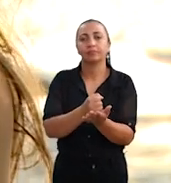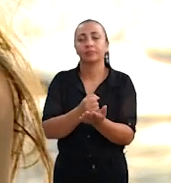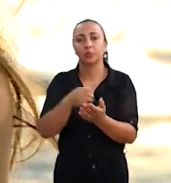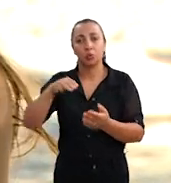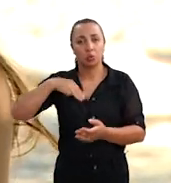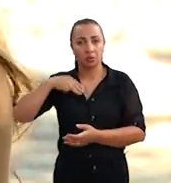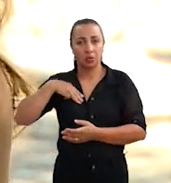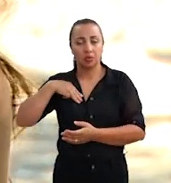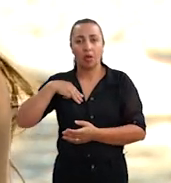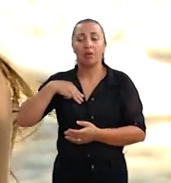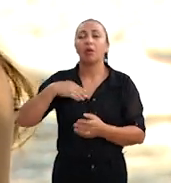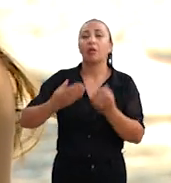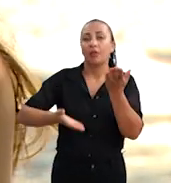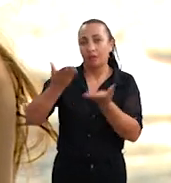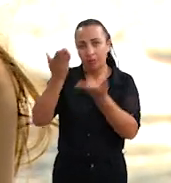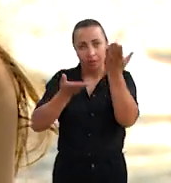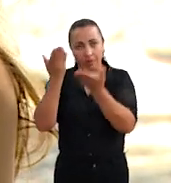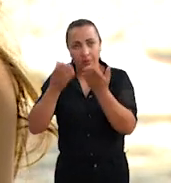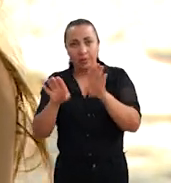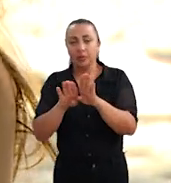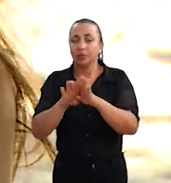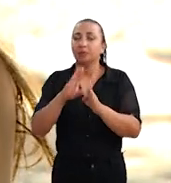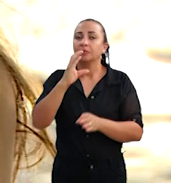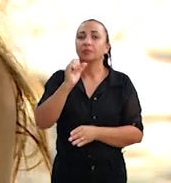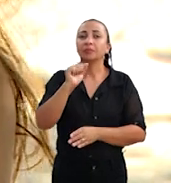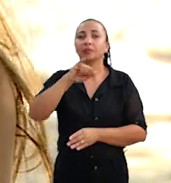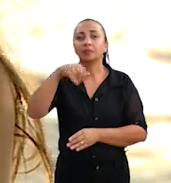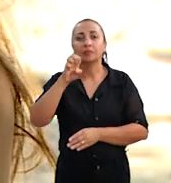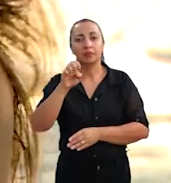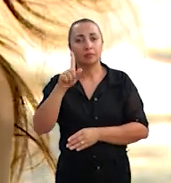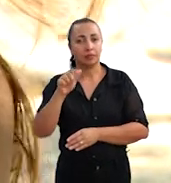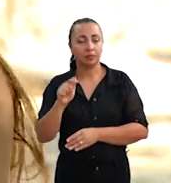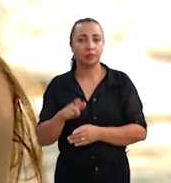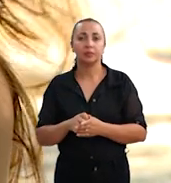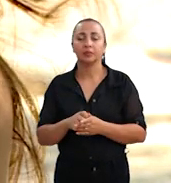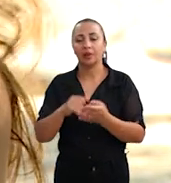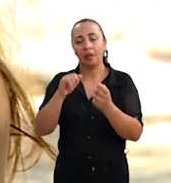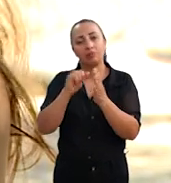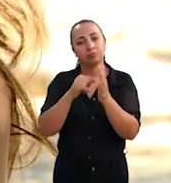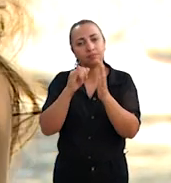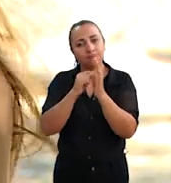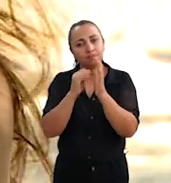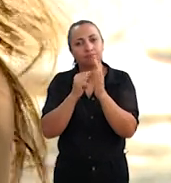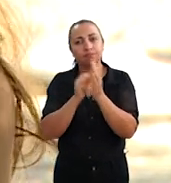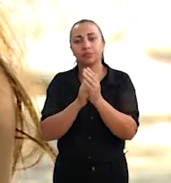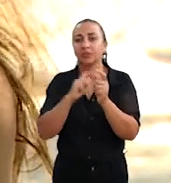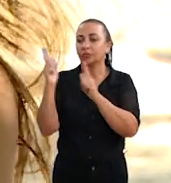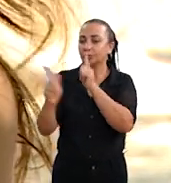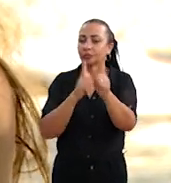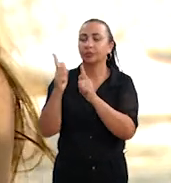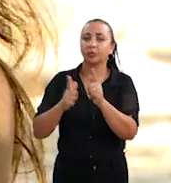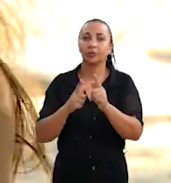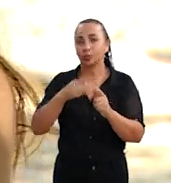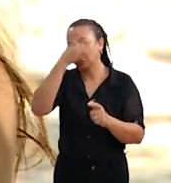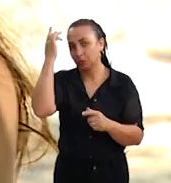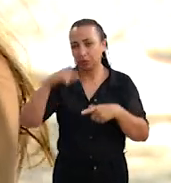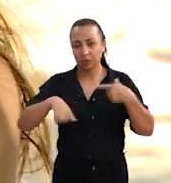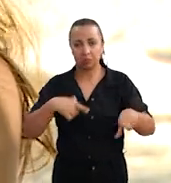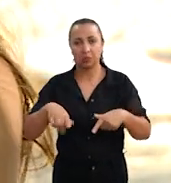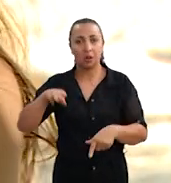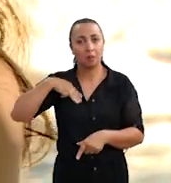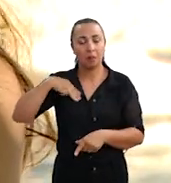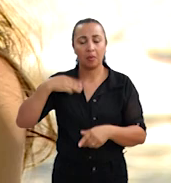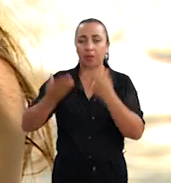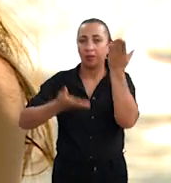Ministério da Economia, e do CAGED, né, que é o Cadastro Geral de Empregos e Desempregados,